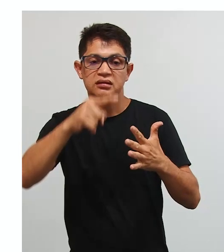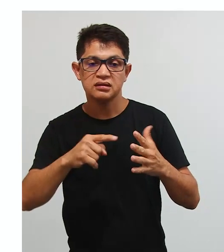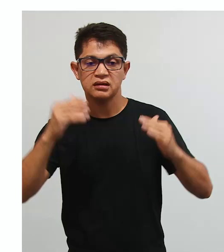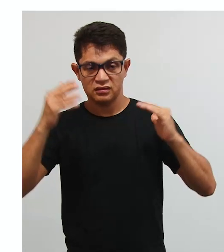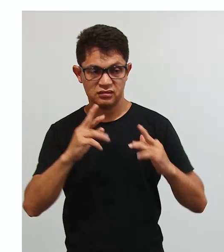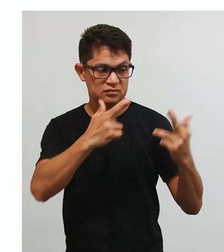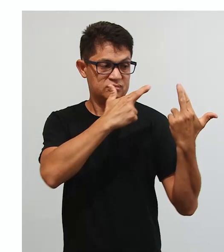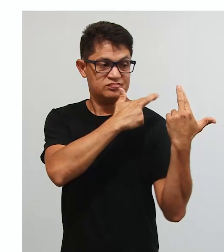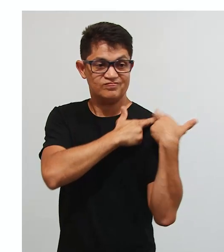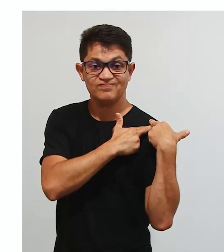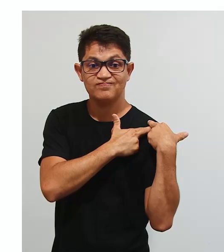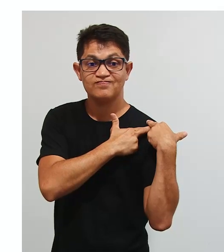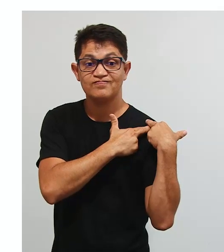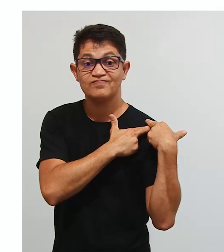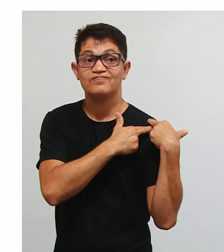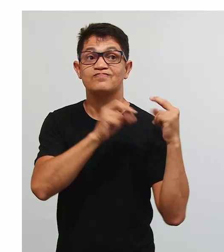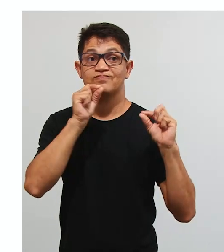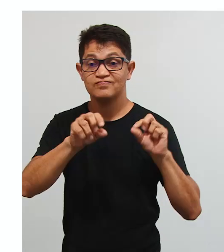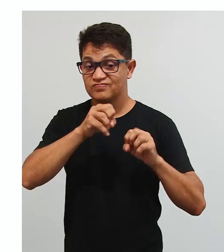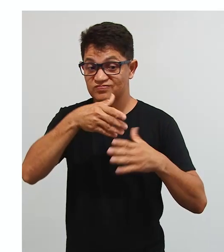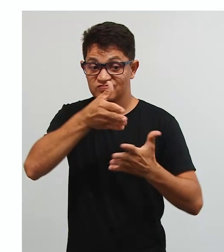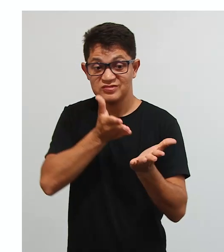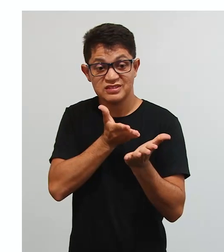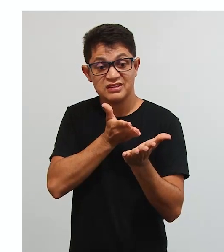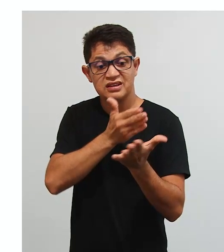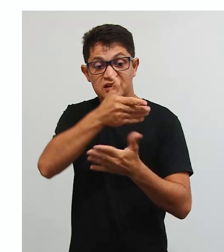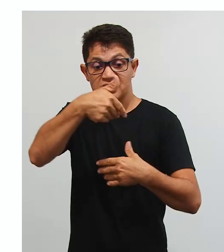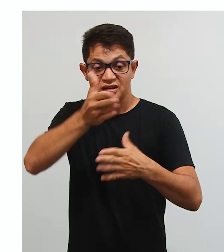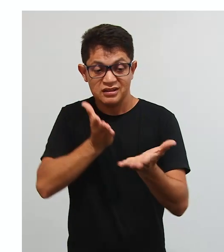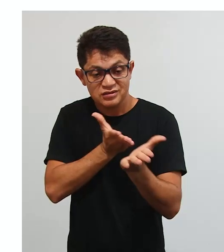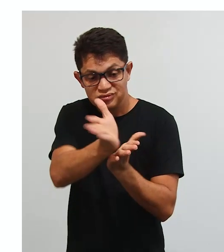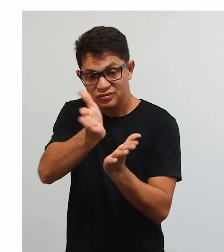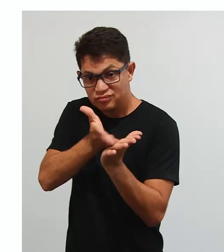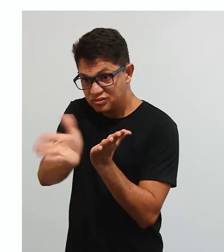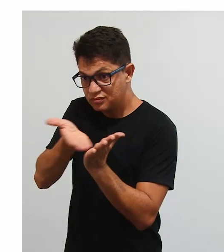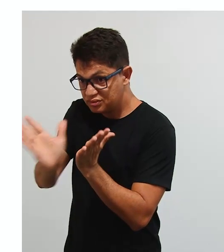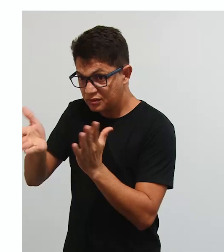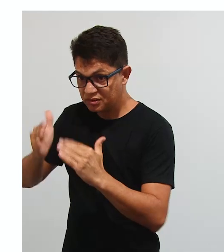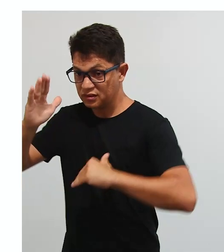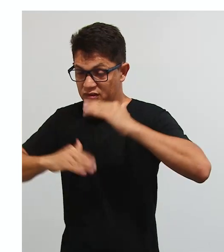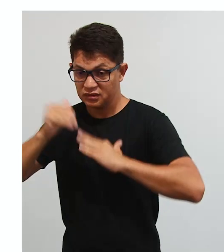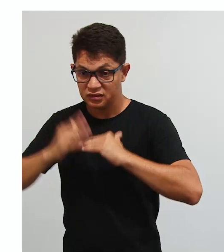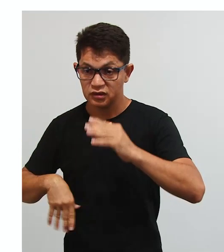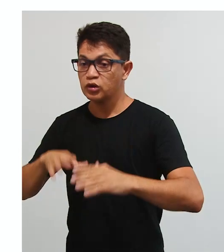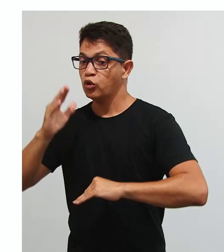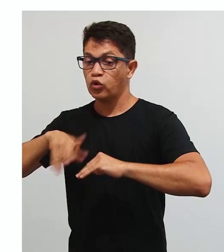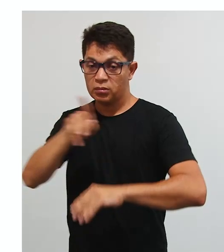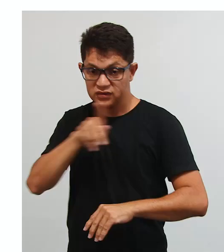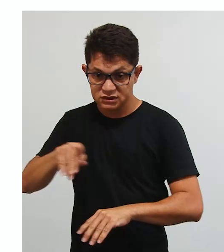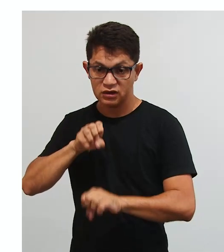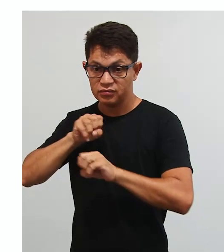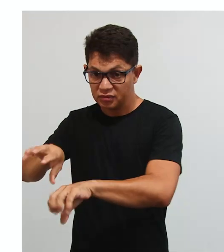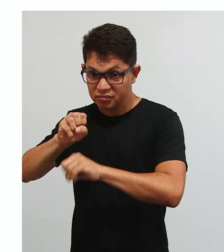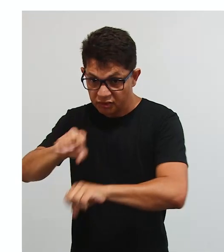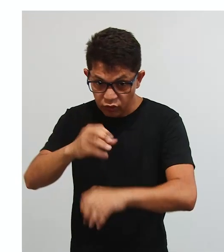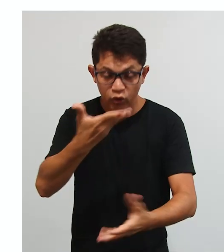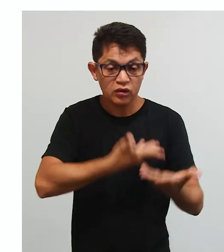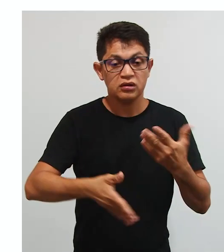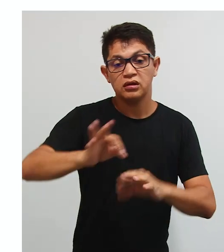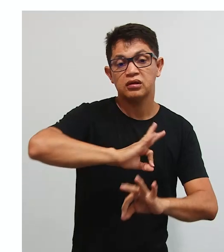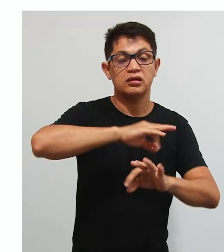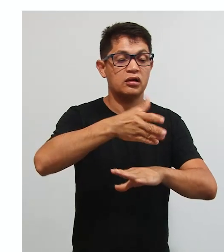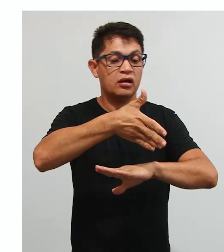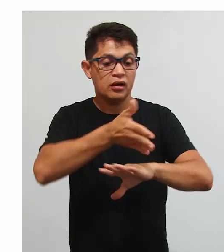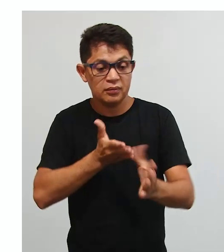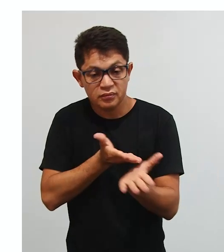temos a responsabilidade de dividir quem vai gerir essa educação, de que maneira ela vai